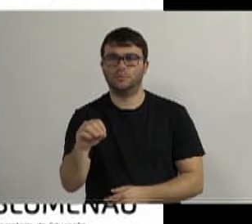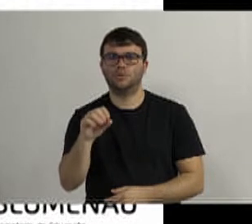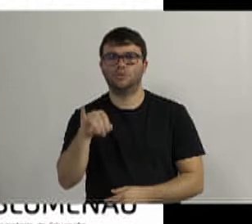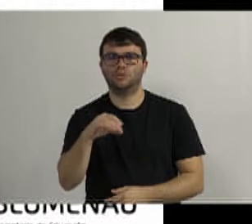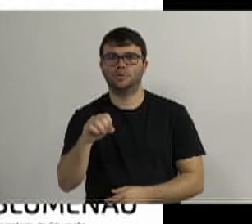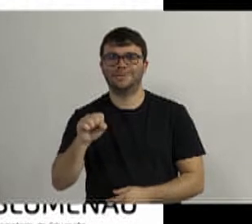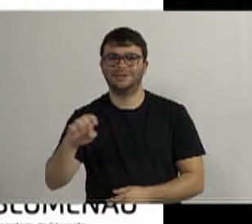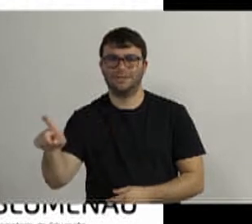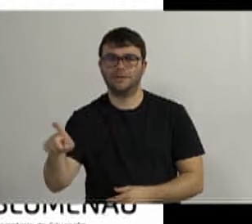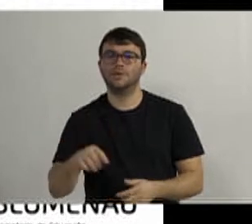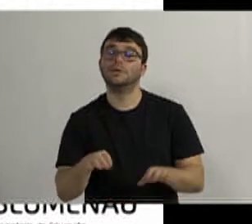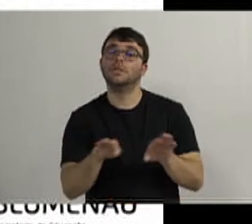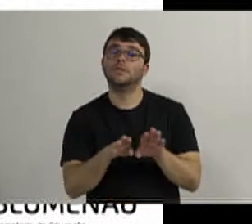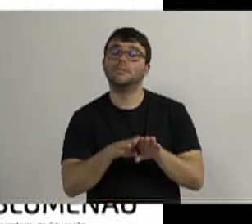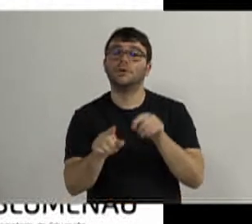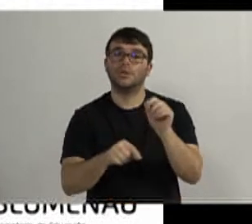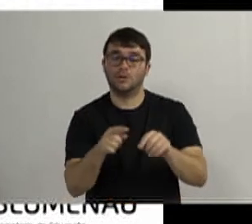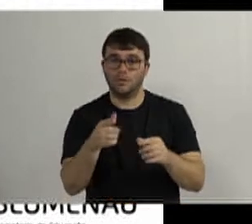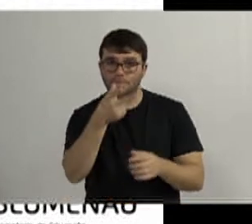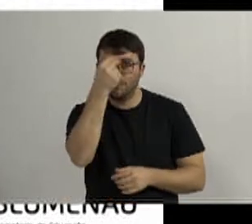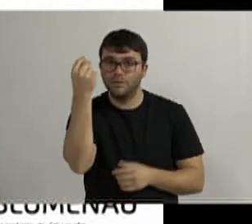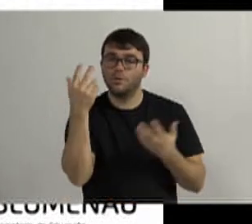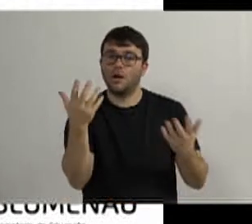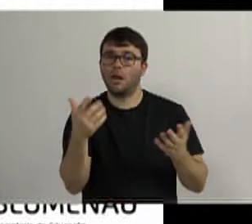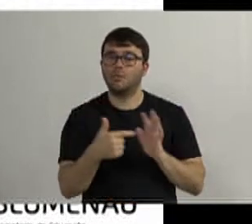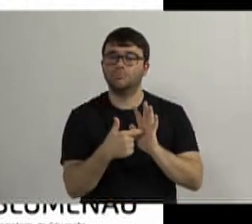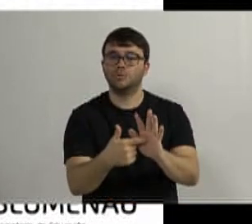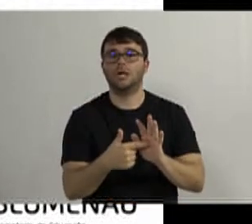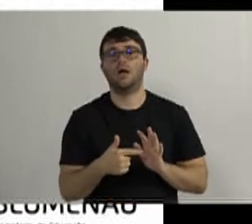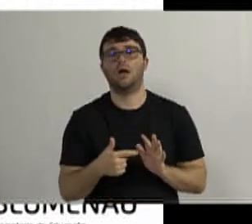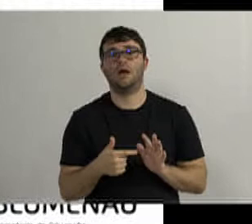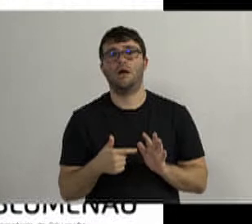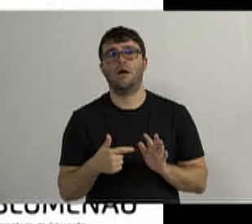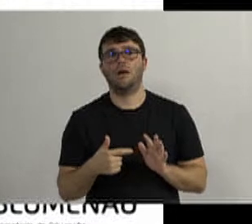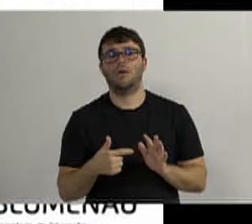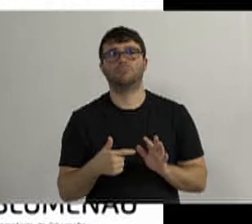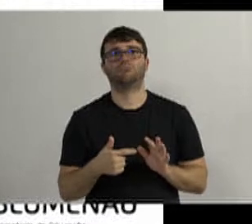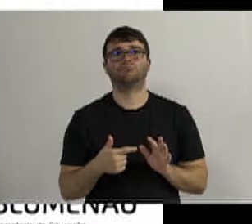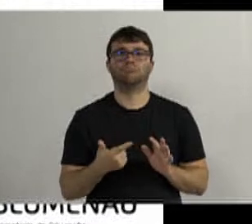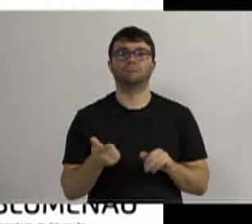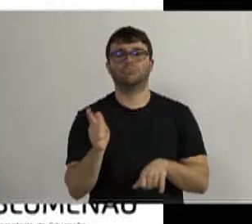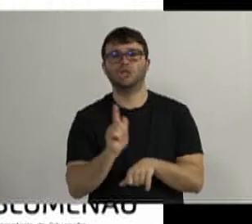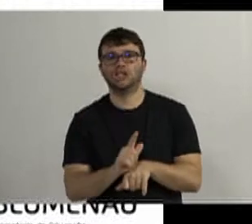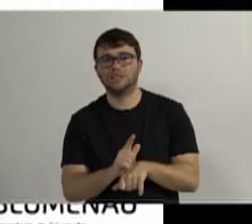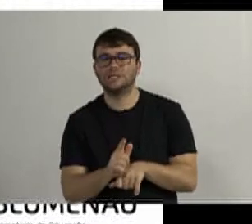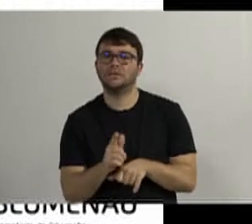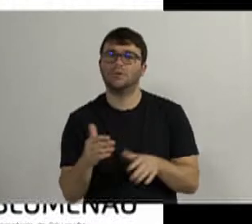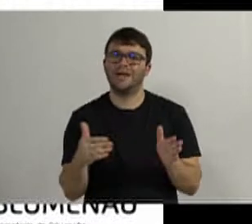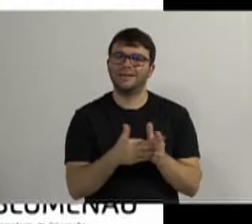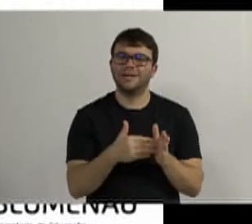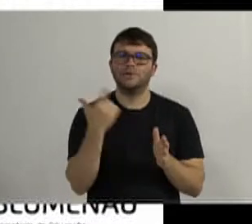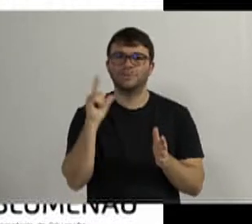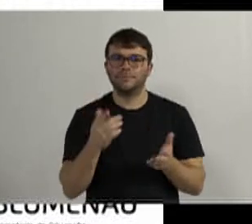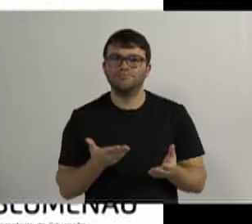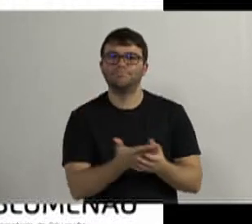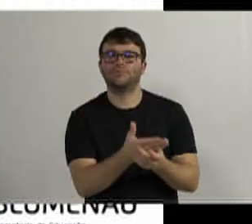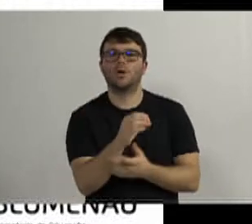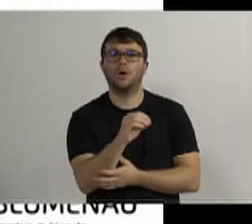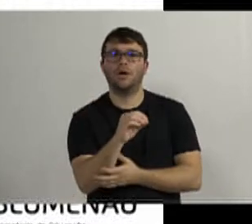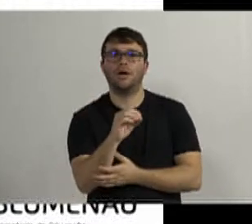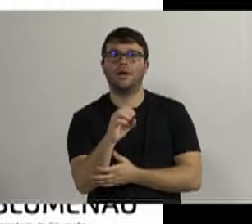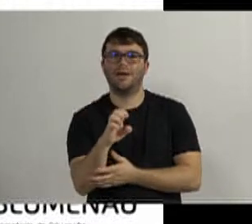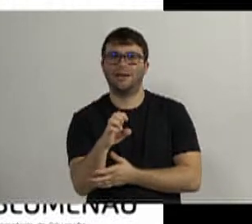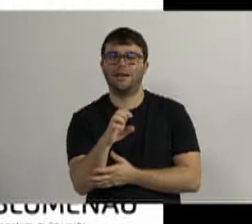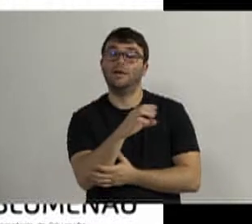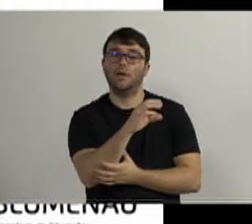do município da Prefeitura de que a gente pudesse fazer até uma gestão através de alguma oasc mas eh